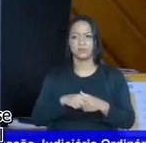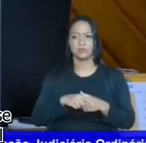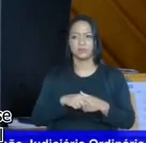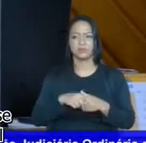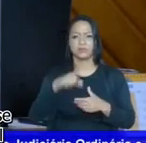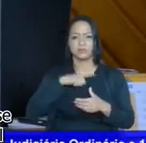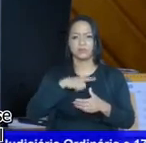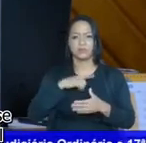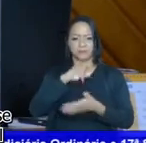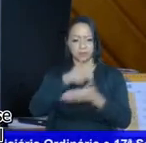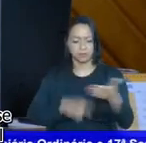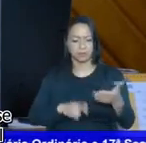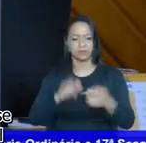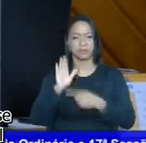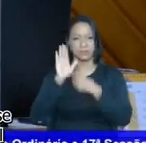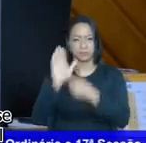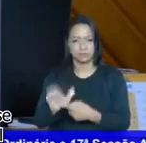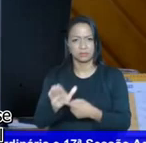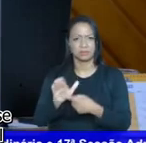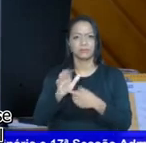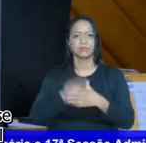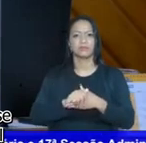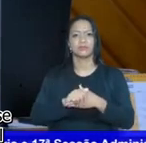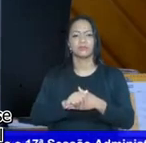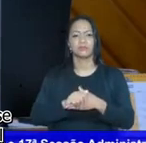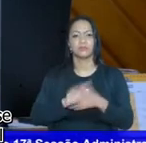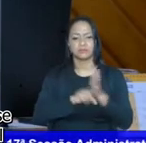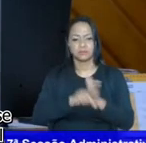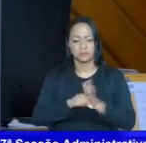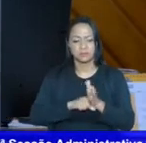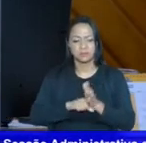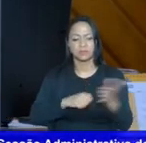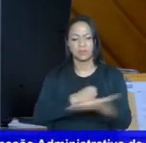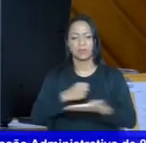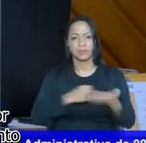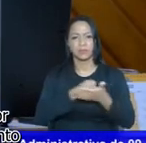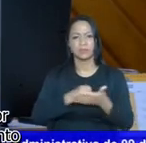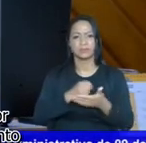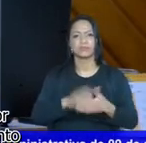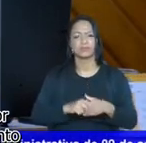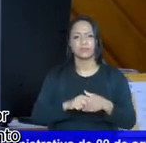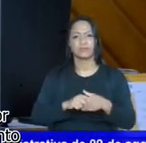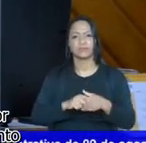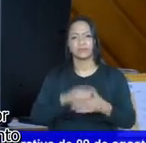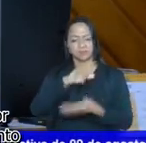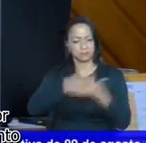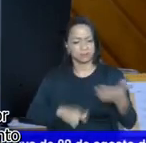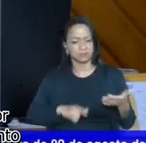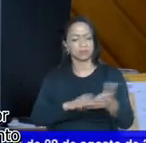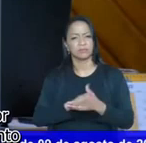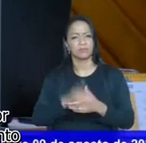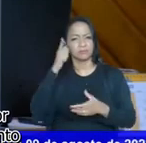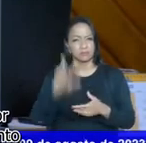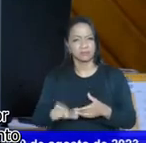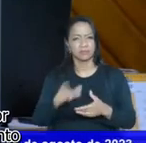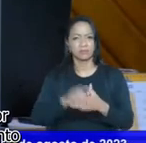Tem um documento que foi apresentado, que esse documento é a consulta de veículos à base local. É um documento que nós conseguimos